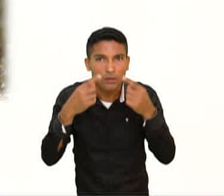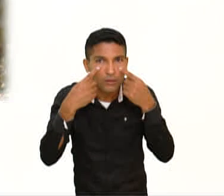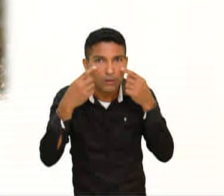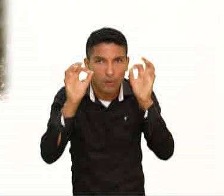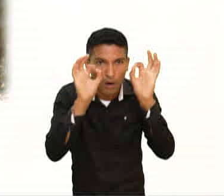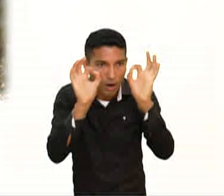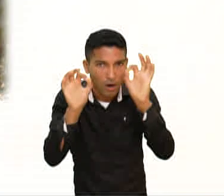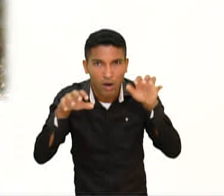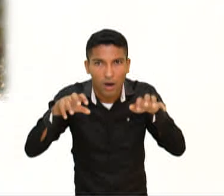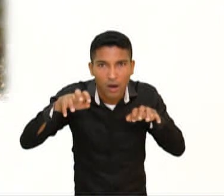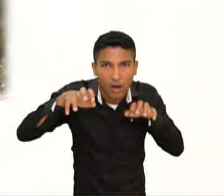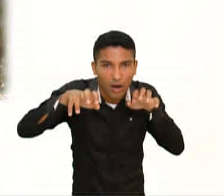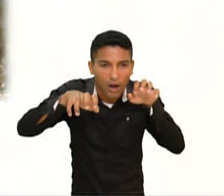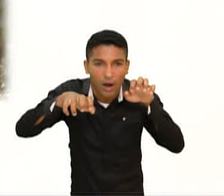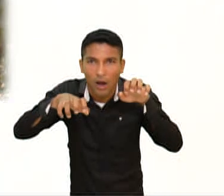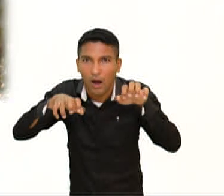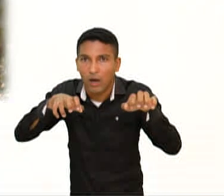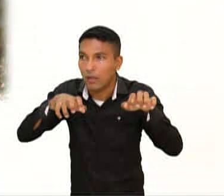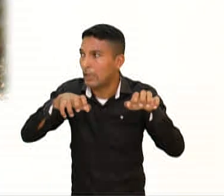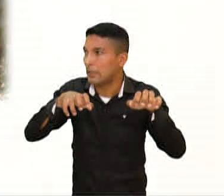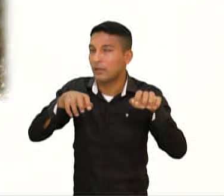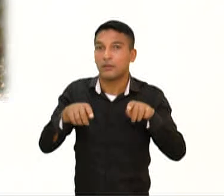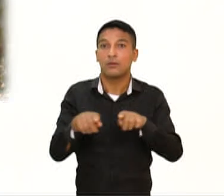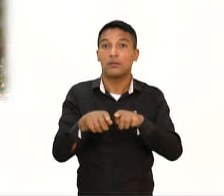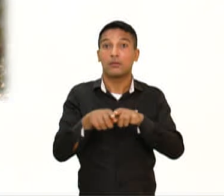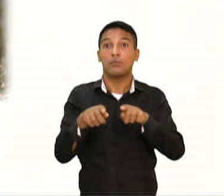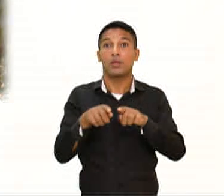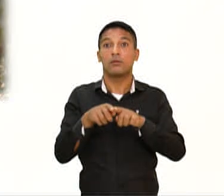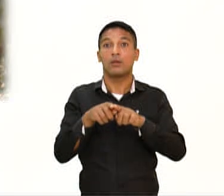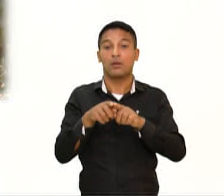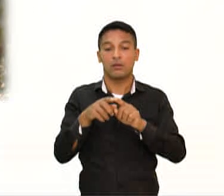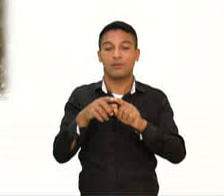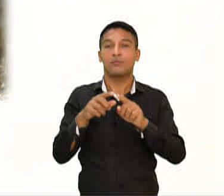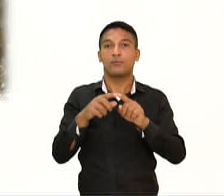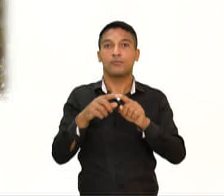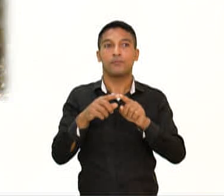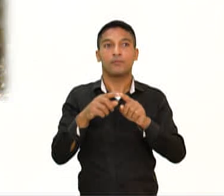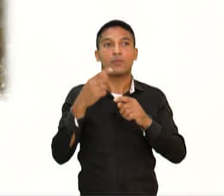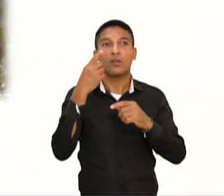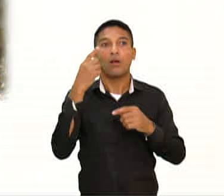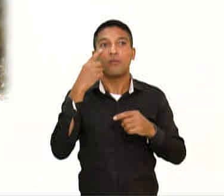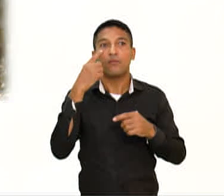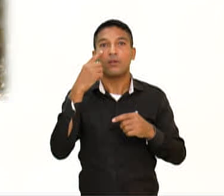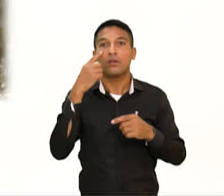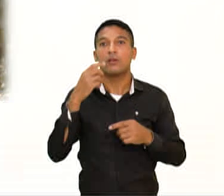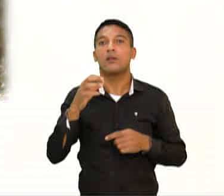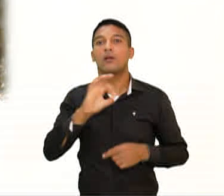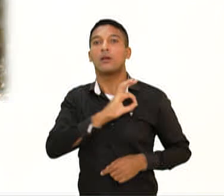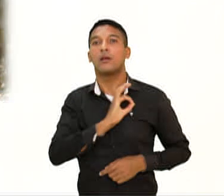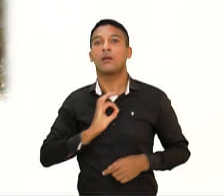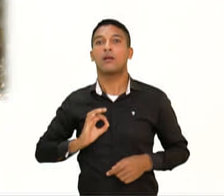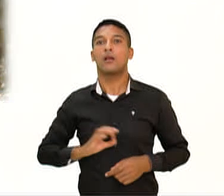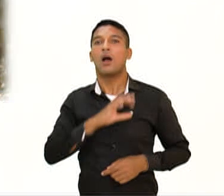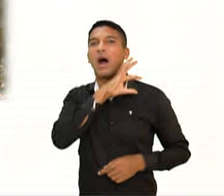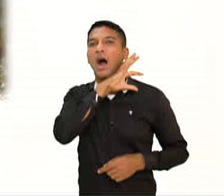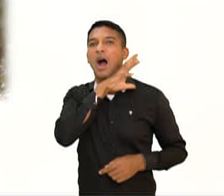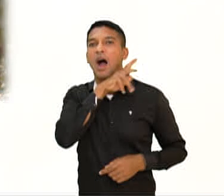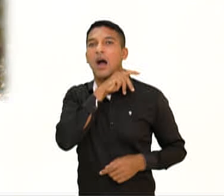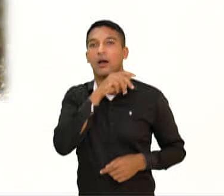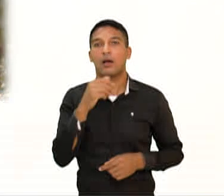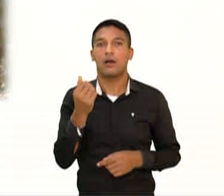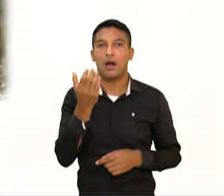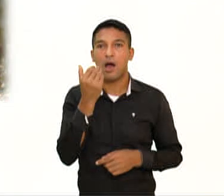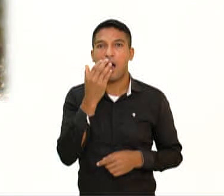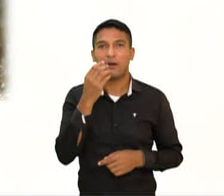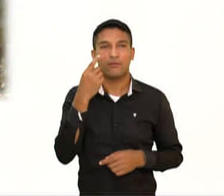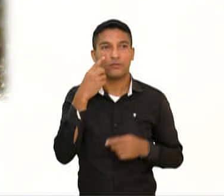fugir, também. Tá? Então, aqui eu estou mostrando aqui na imagem, aqui, acompanhem, uma onça se alimentando e aqui eu tenho uma